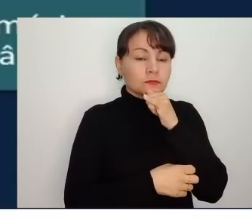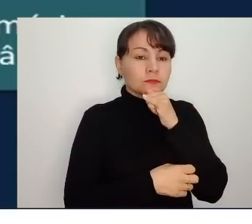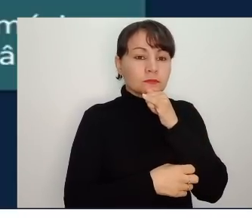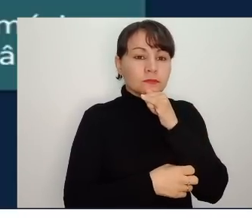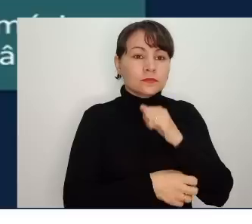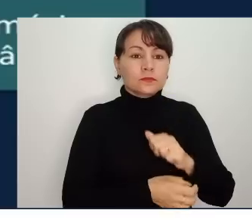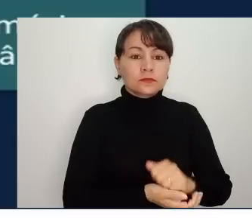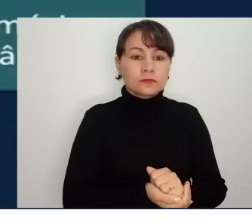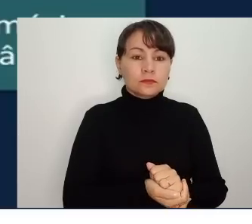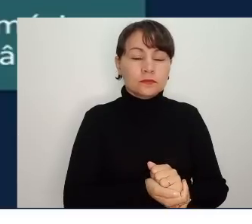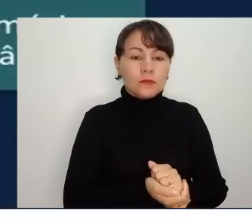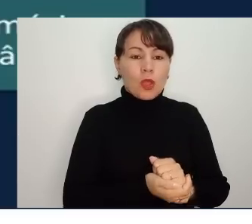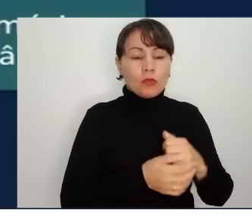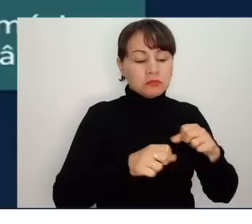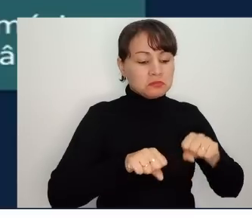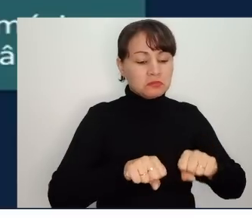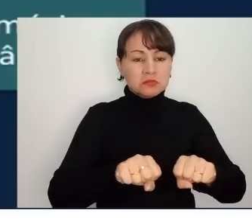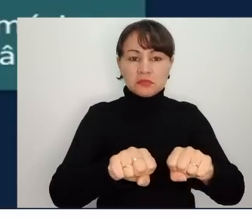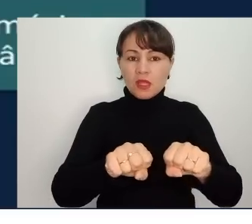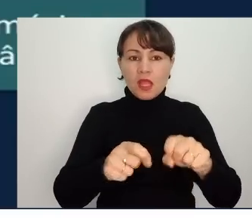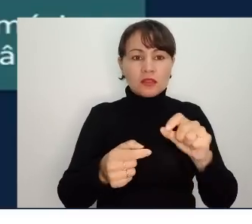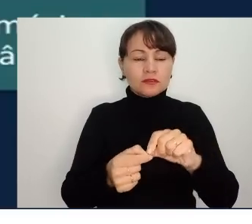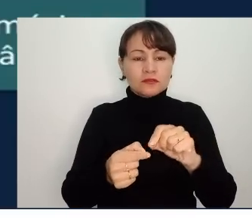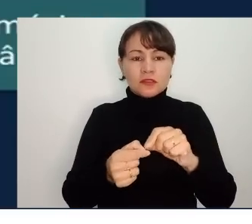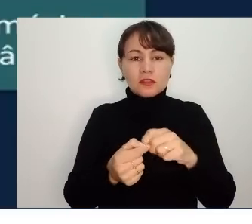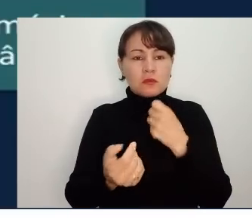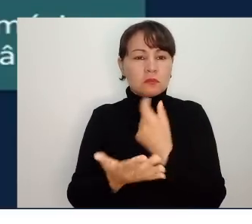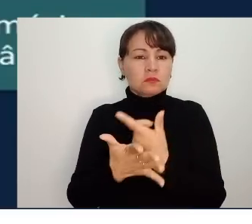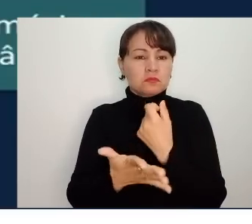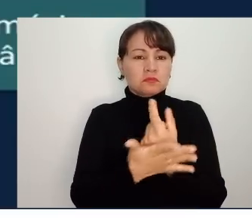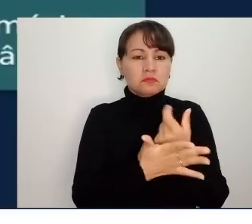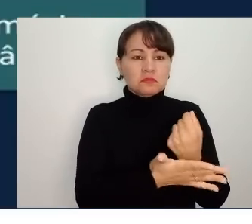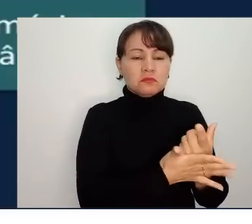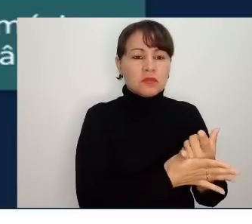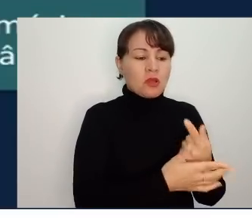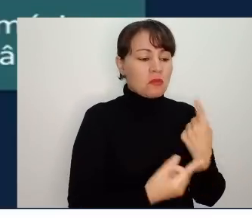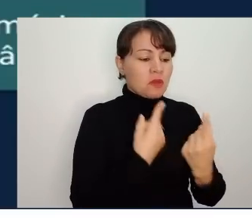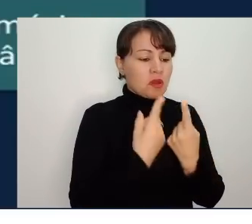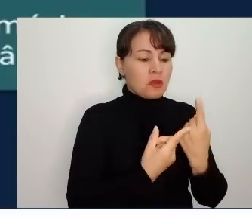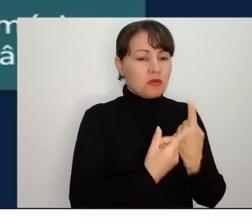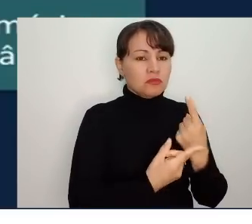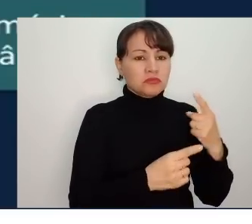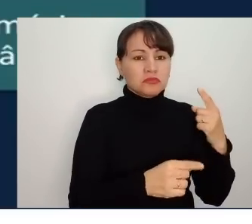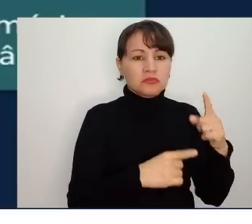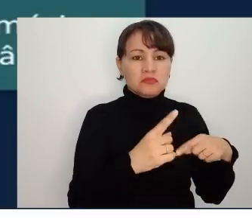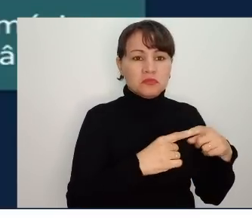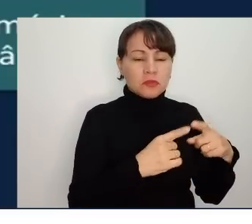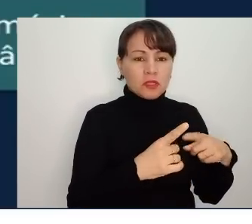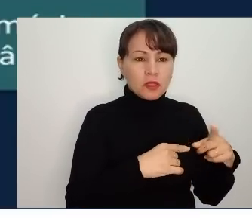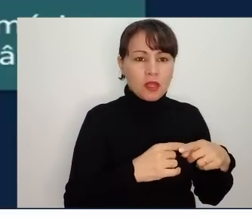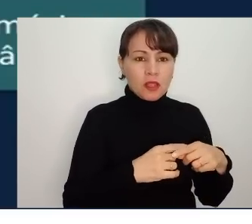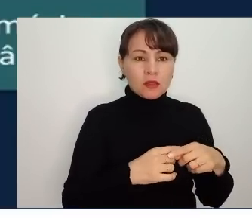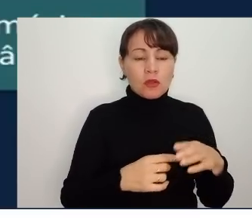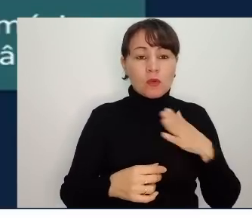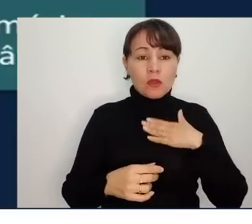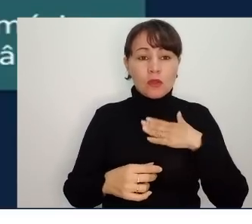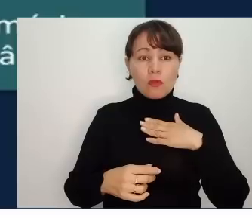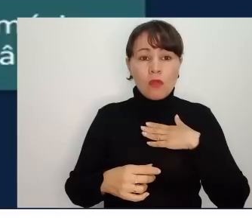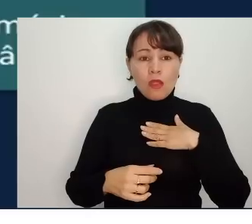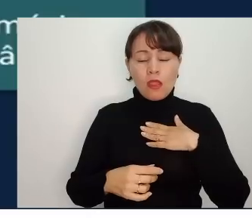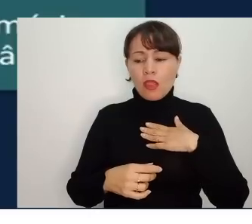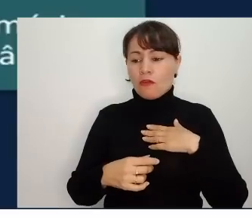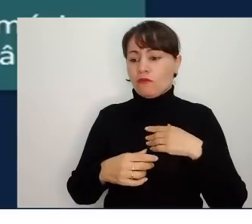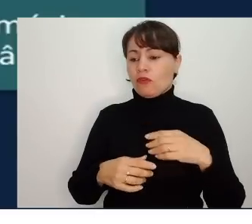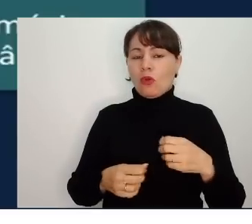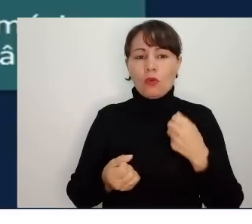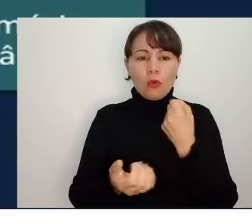vamos no mercado comprar alguns itens, ou quando eu saio do